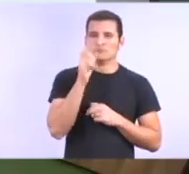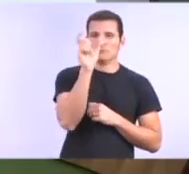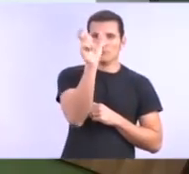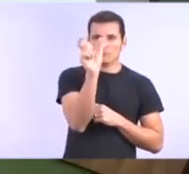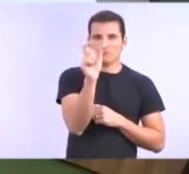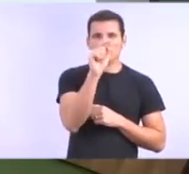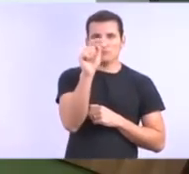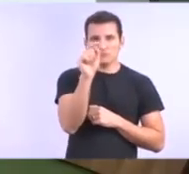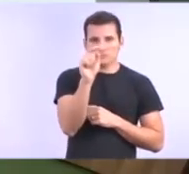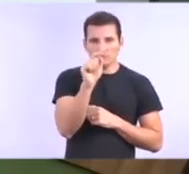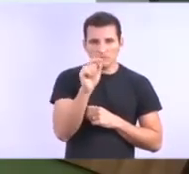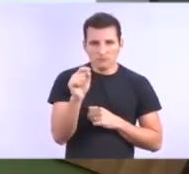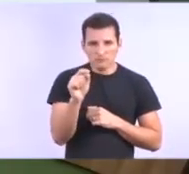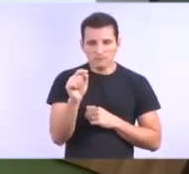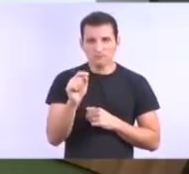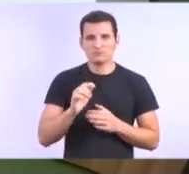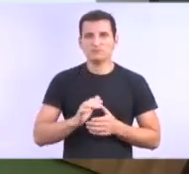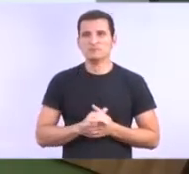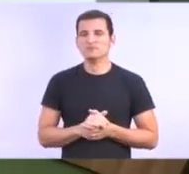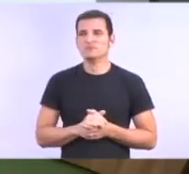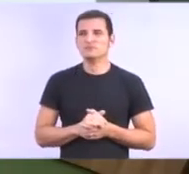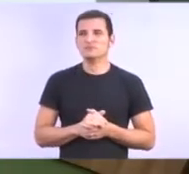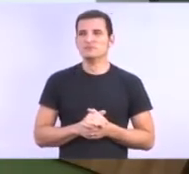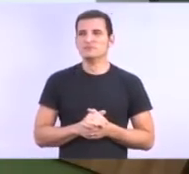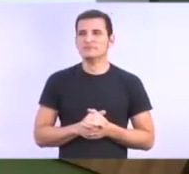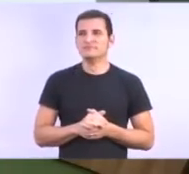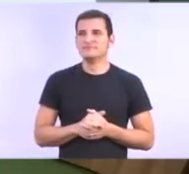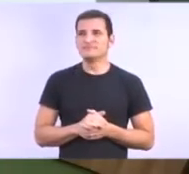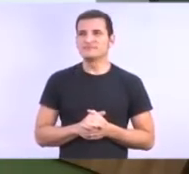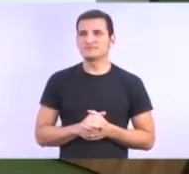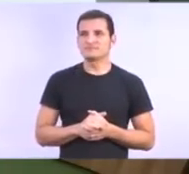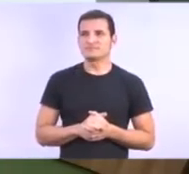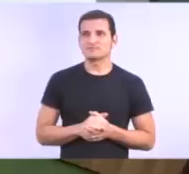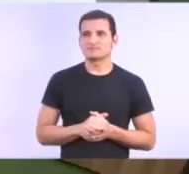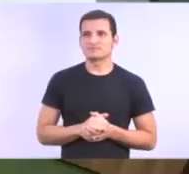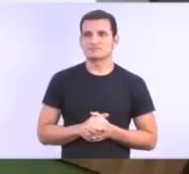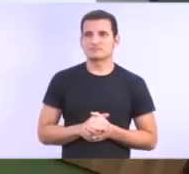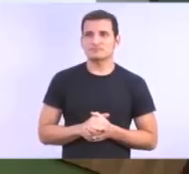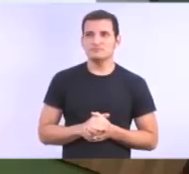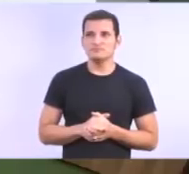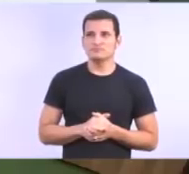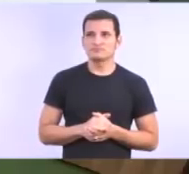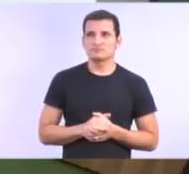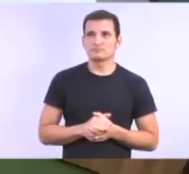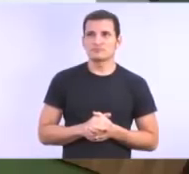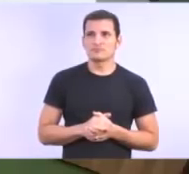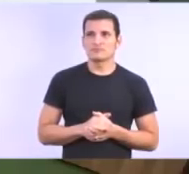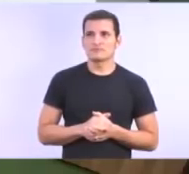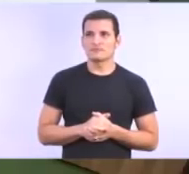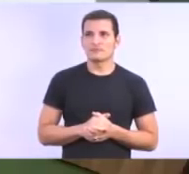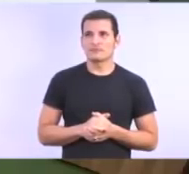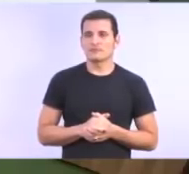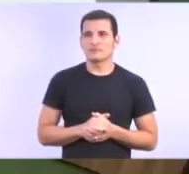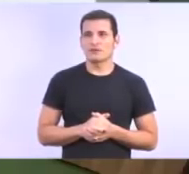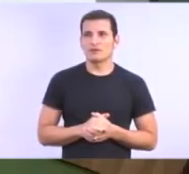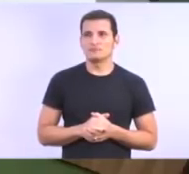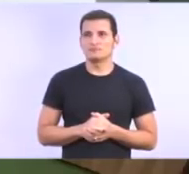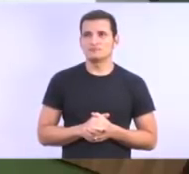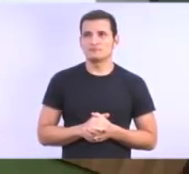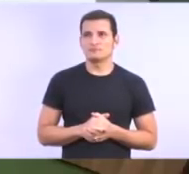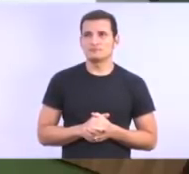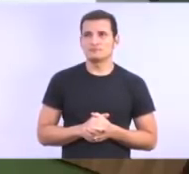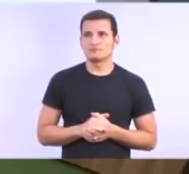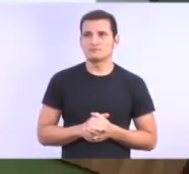se colocou a visibilidade private. Perfeito. Vamos lá. Então, gente, vamos